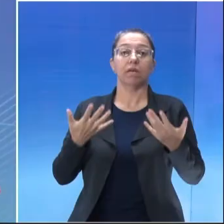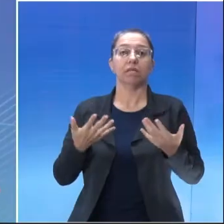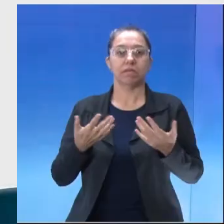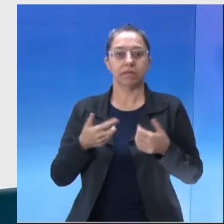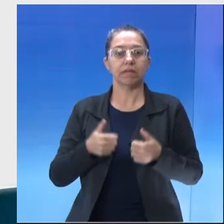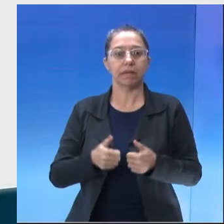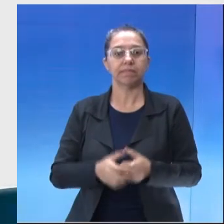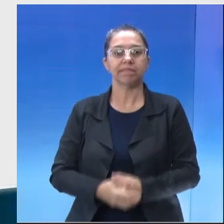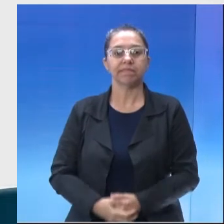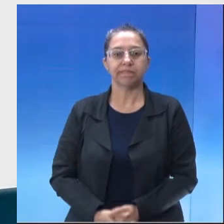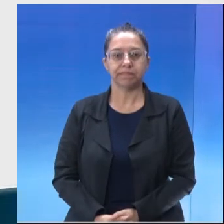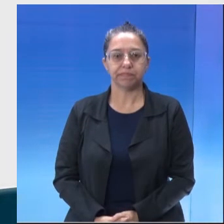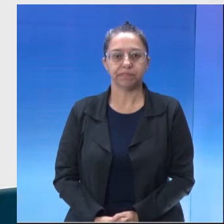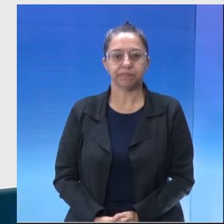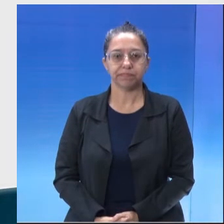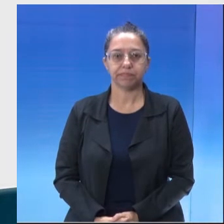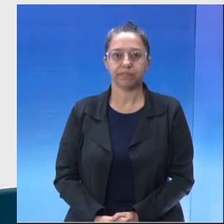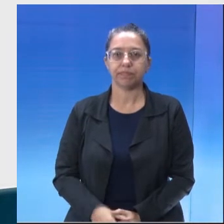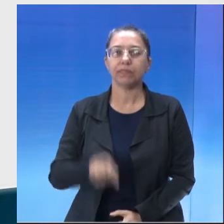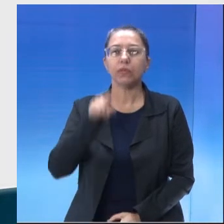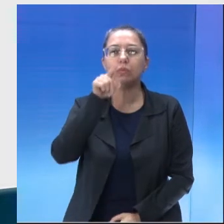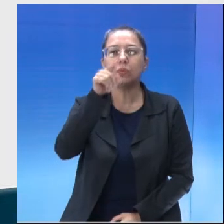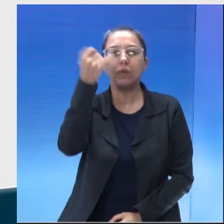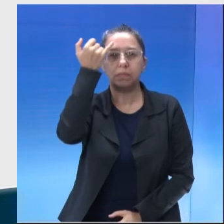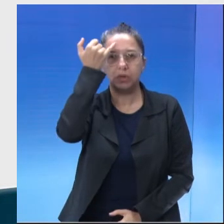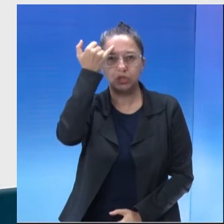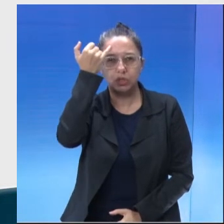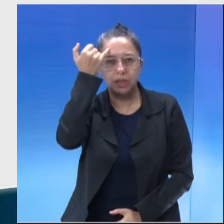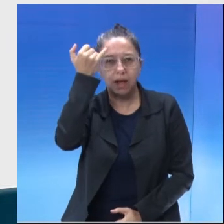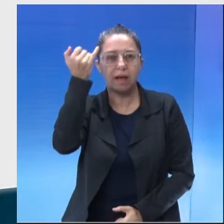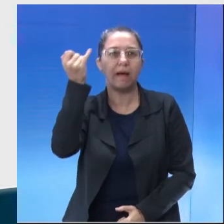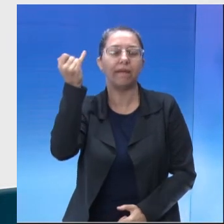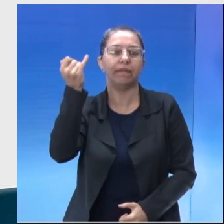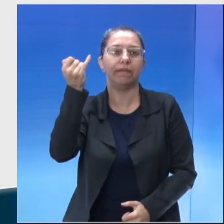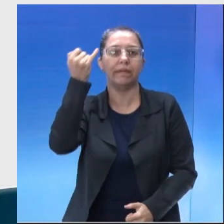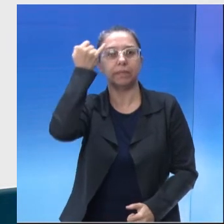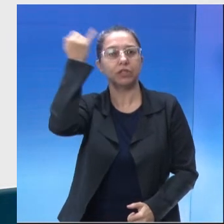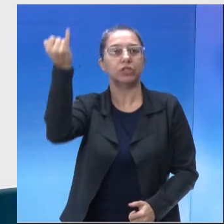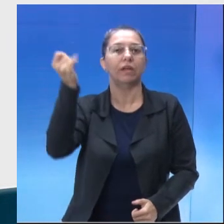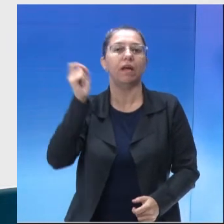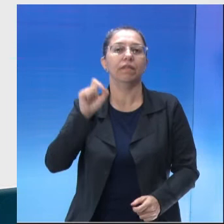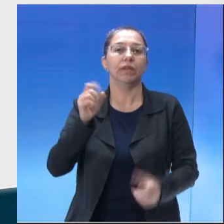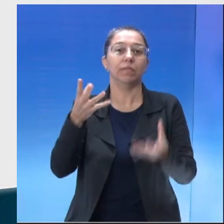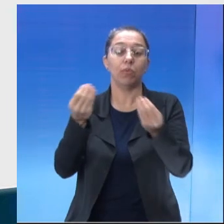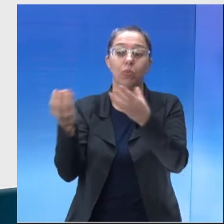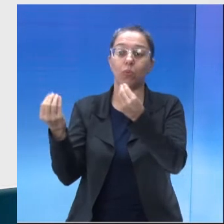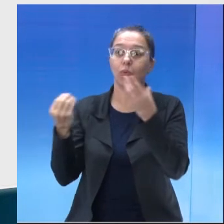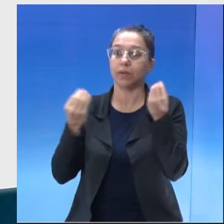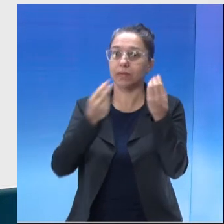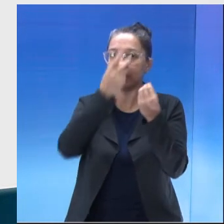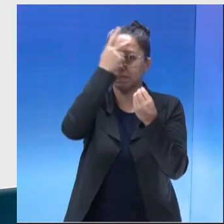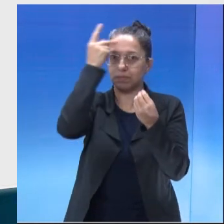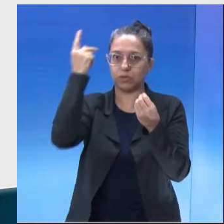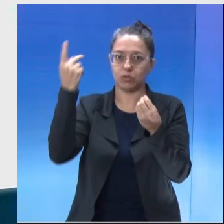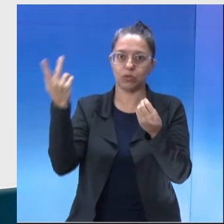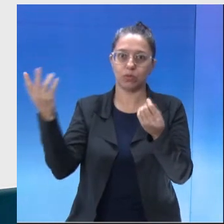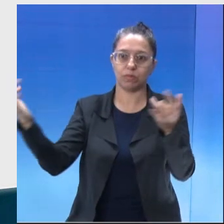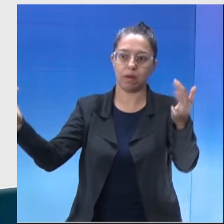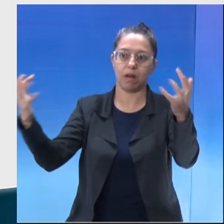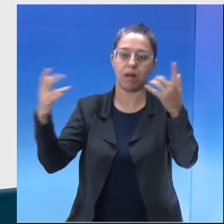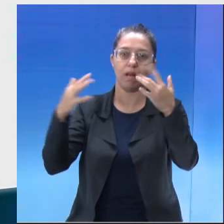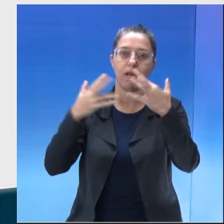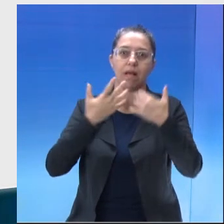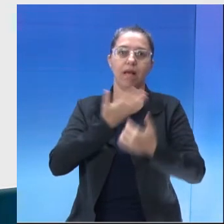várias vezes. Ela diz, você não imaginava que iria tantos amigos à sua festa e nem tão pouco imaginou que logo, né,